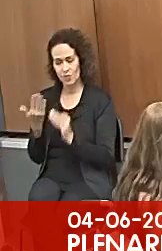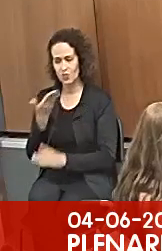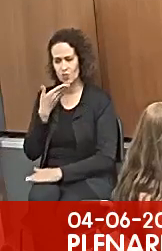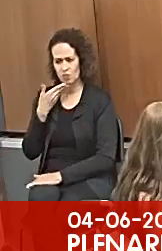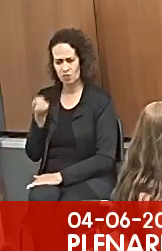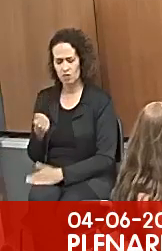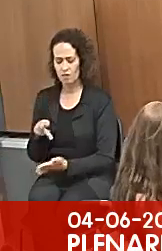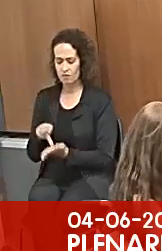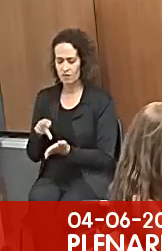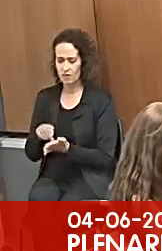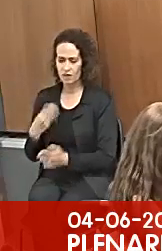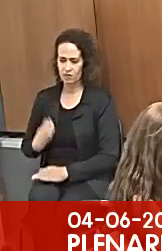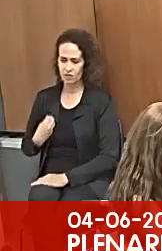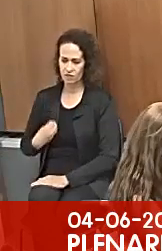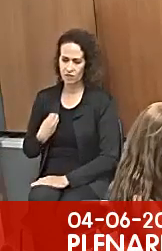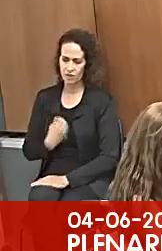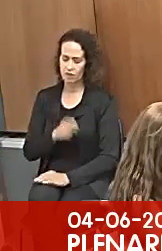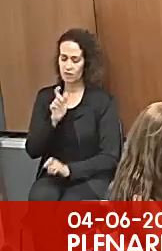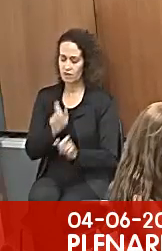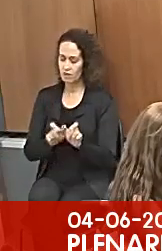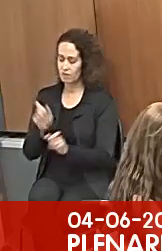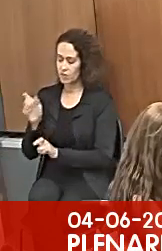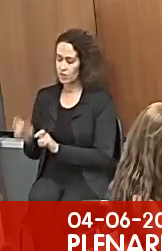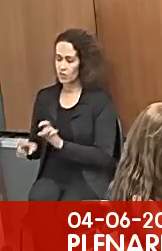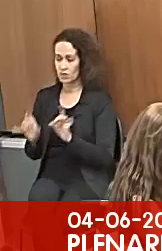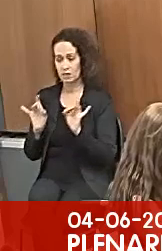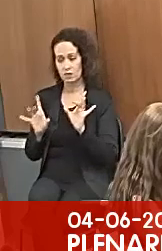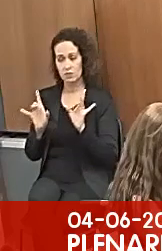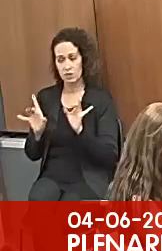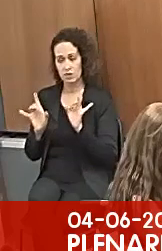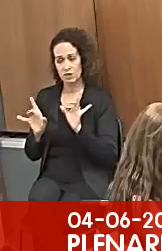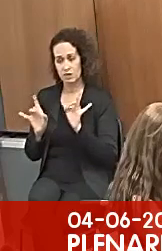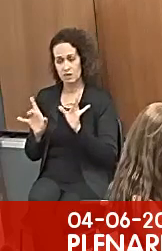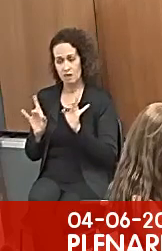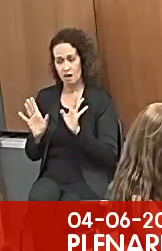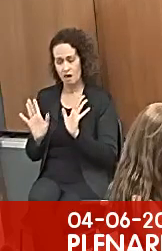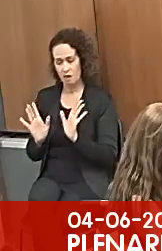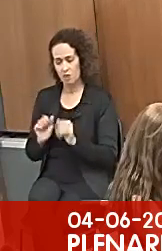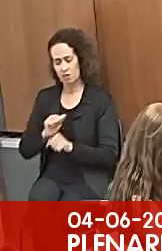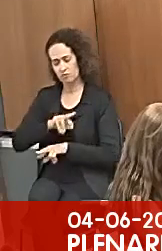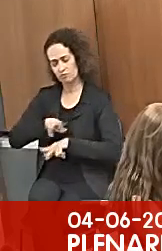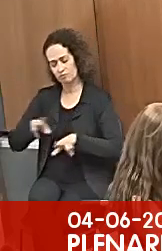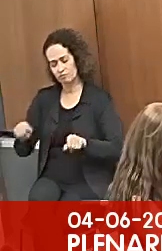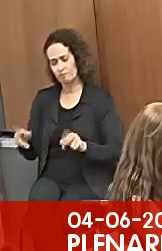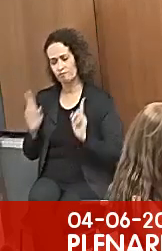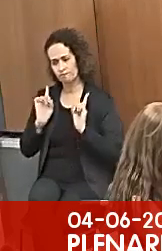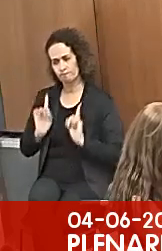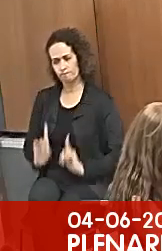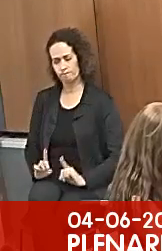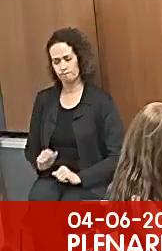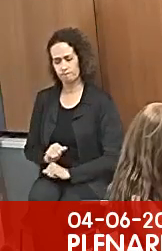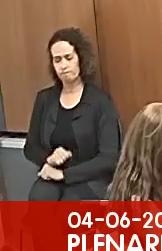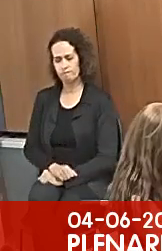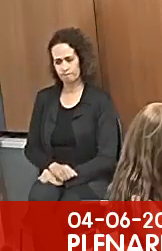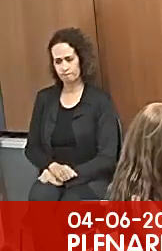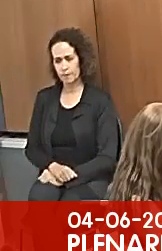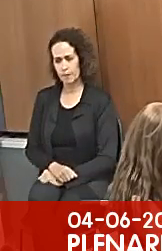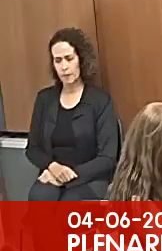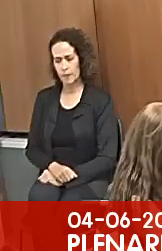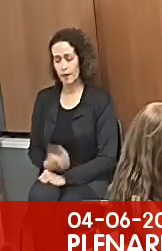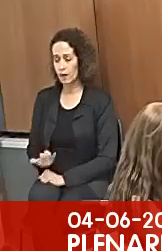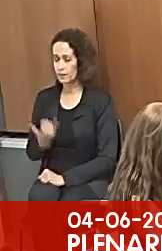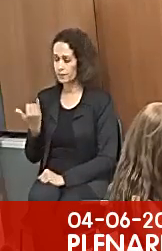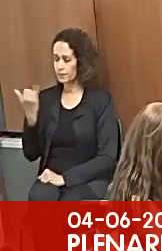de fato, a vida das pessoas, em especial as especiais. Torna-se redundante a minha fala, mas